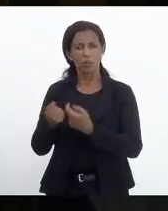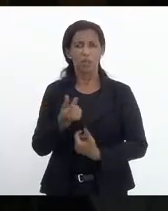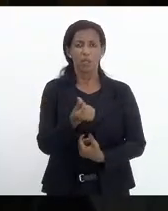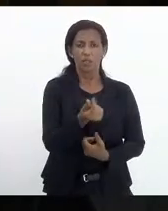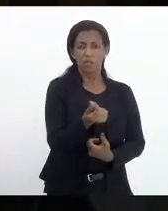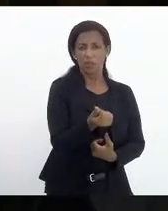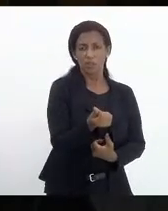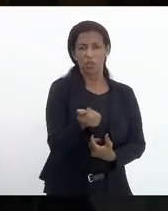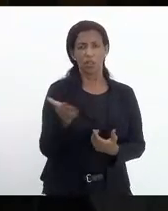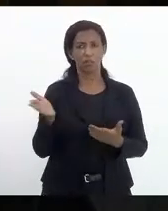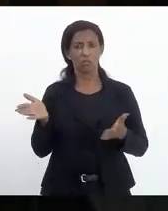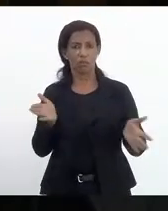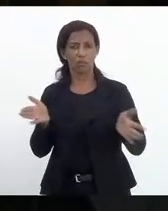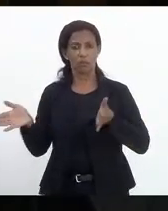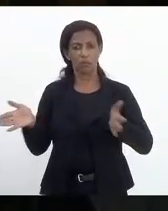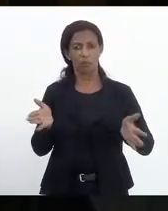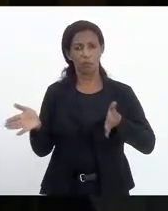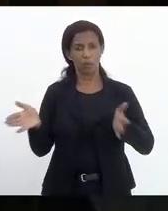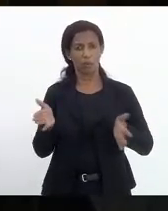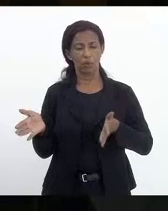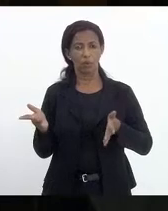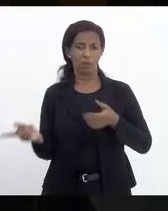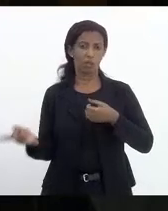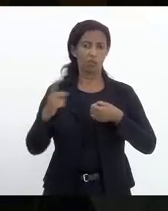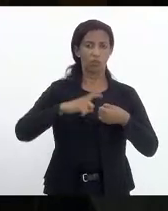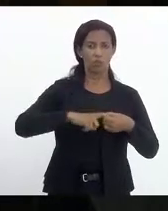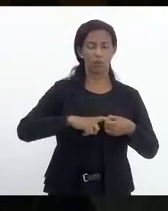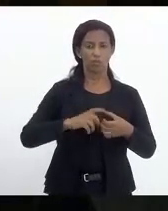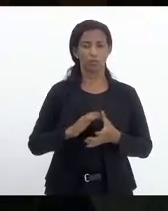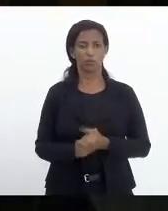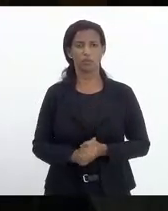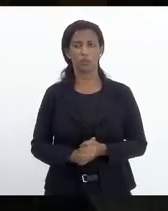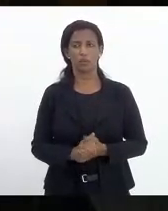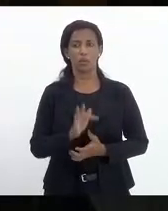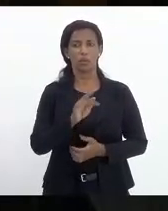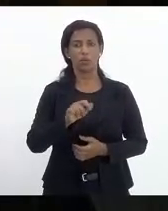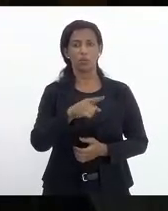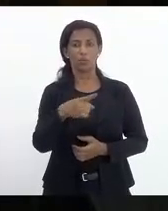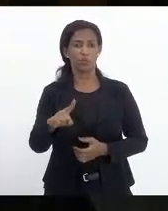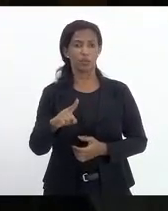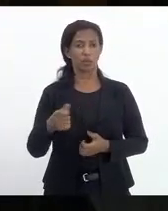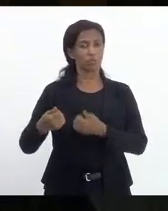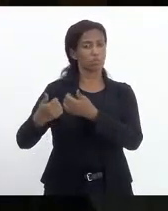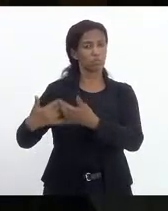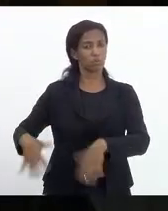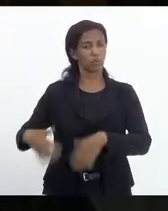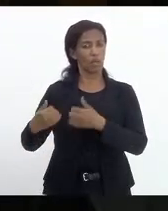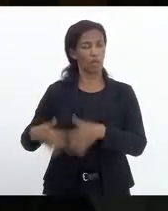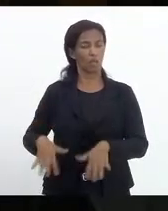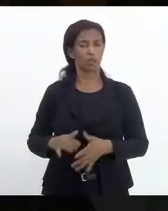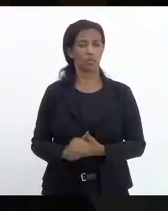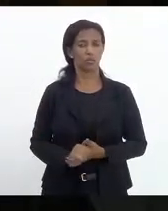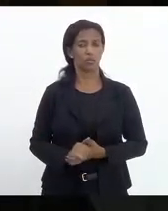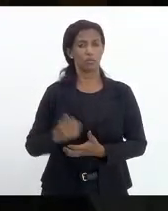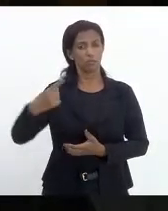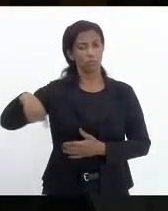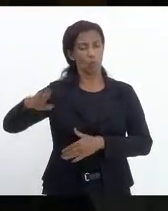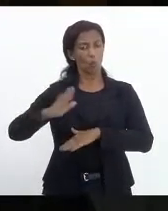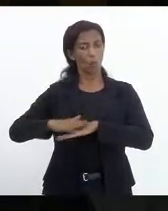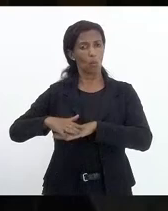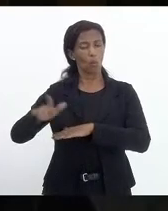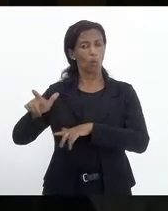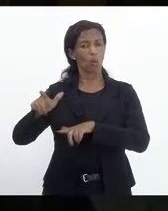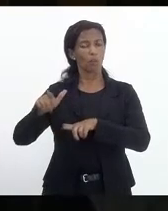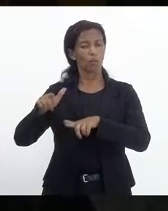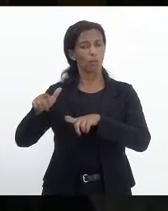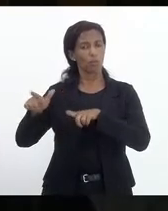dinheiro de uma forma outra retorna função dos gastos que o próprio funcionalismo tem no